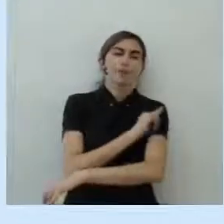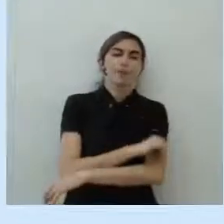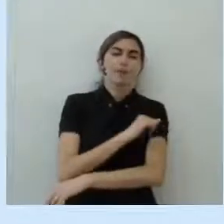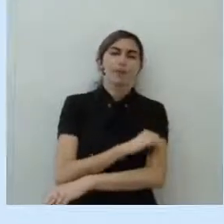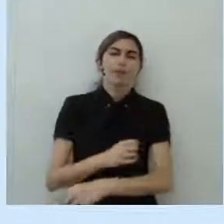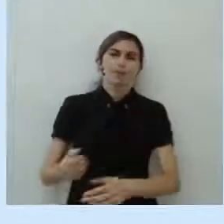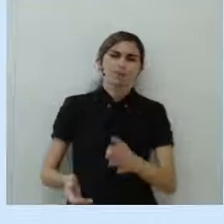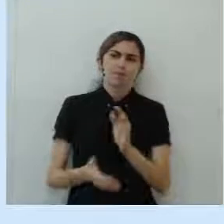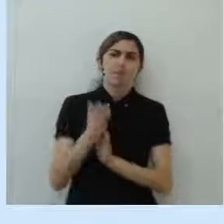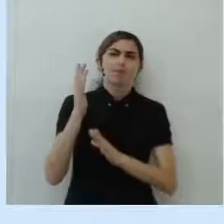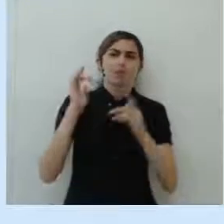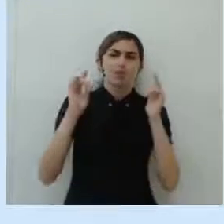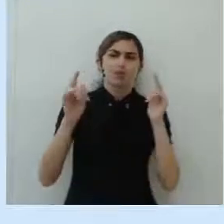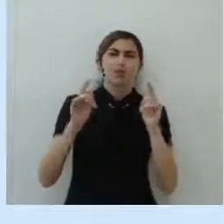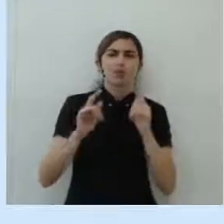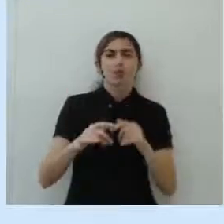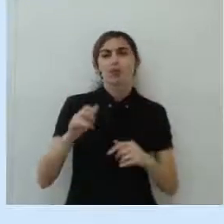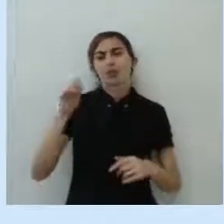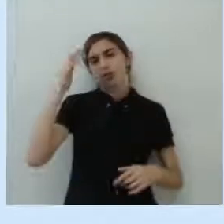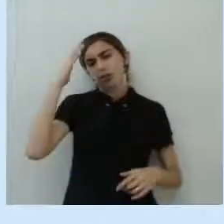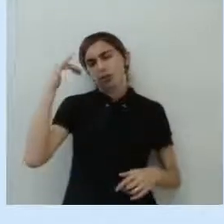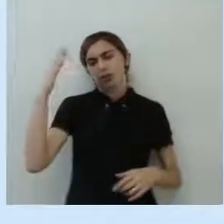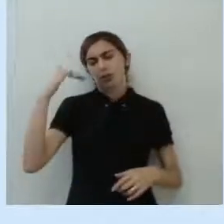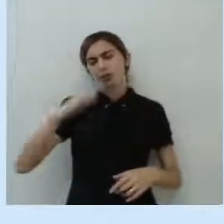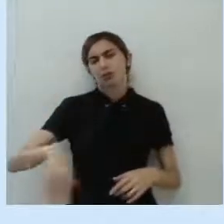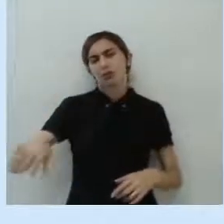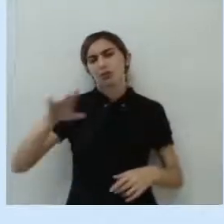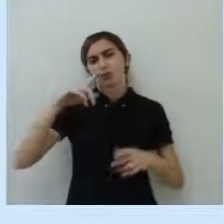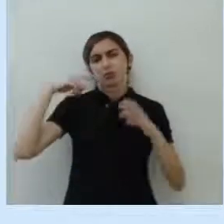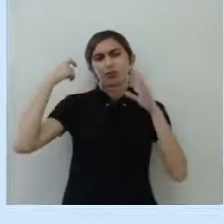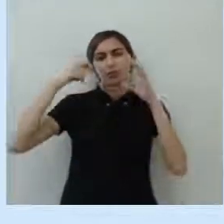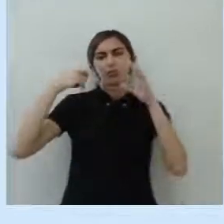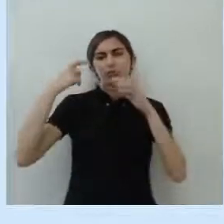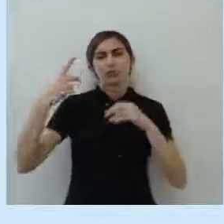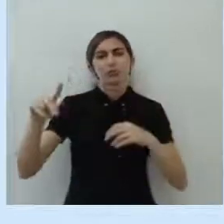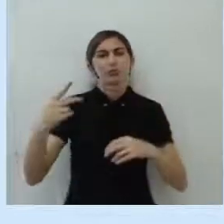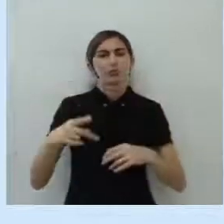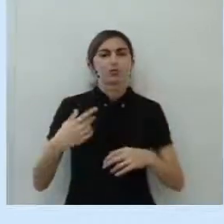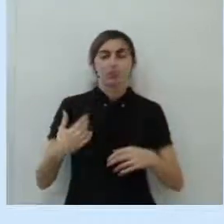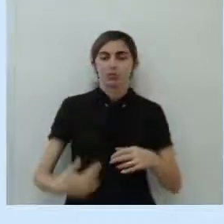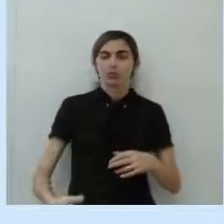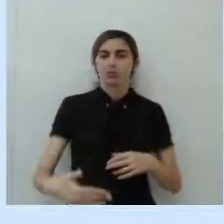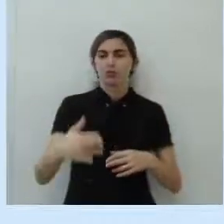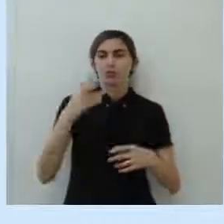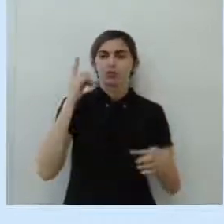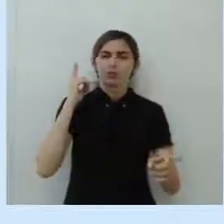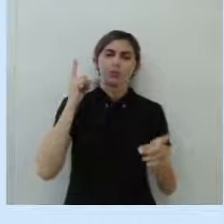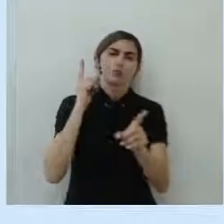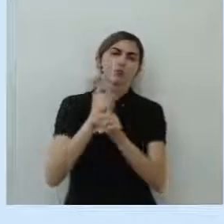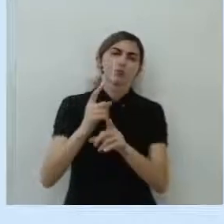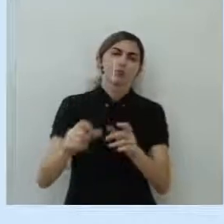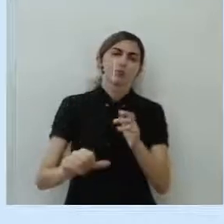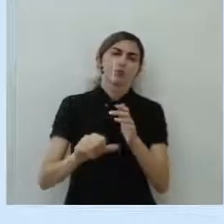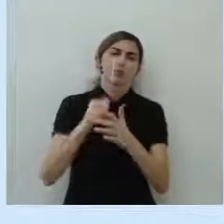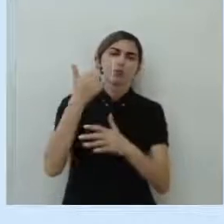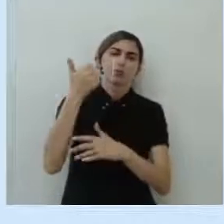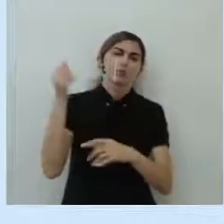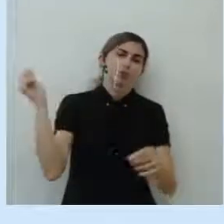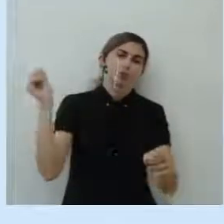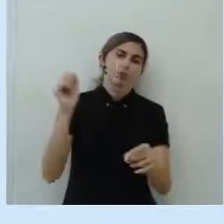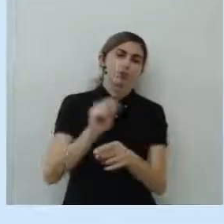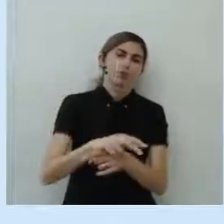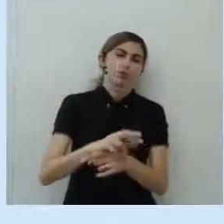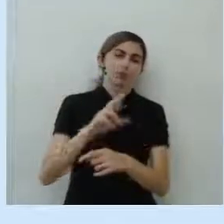aventurar uma carreira artística por lá. E é aí que Chacrinha arruma o seu primeiro emprego em